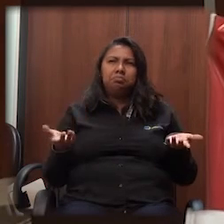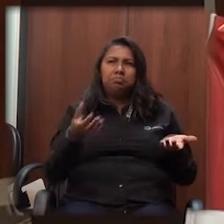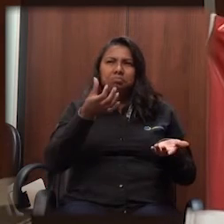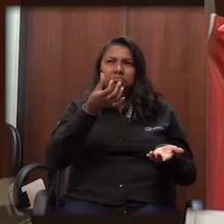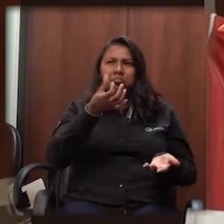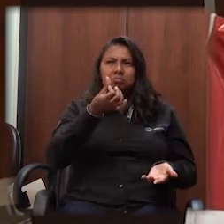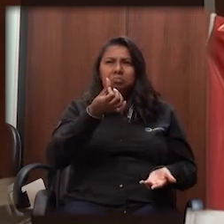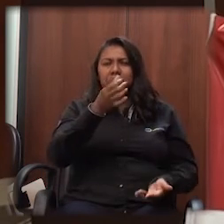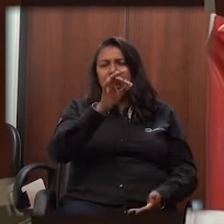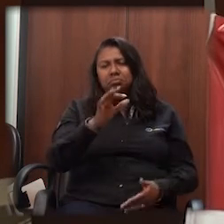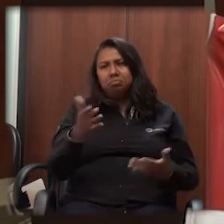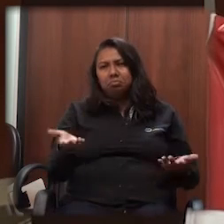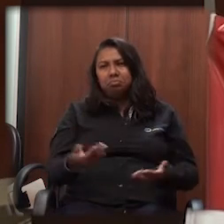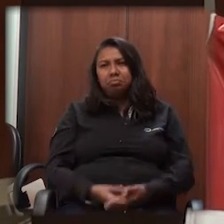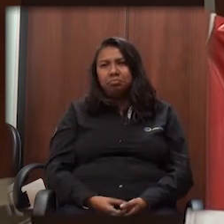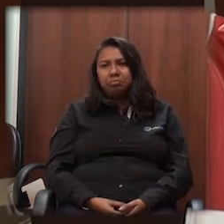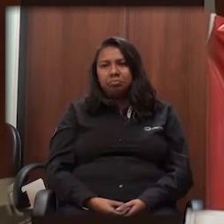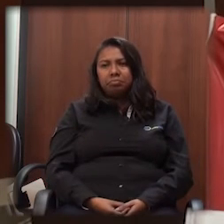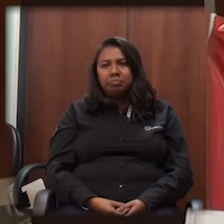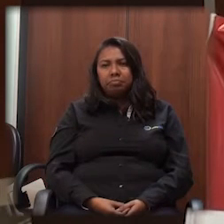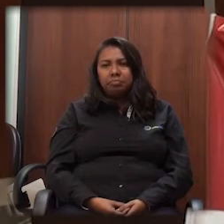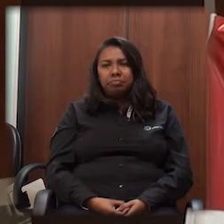dos 72%, né?